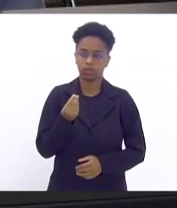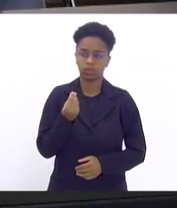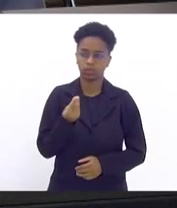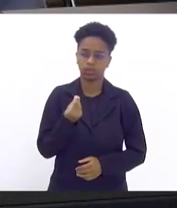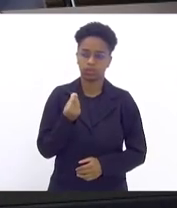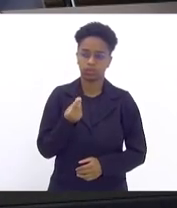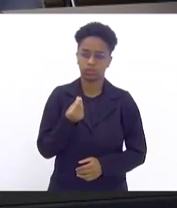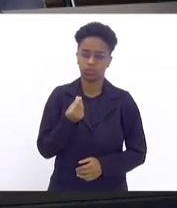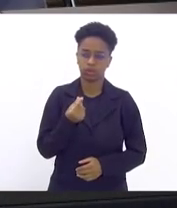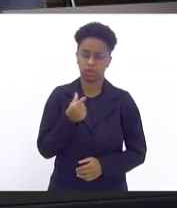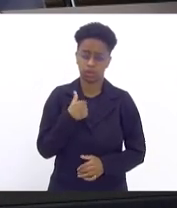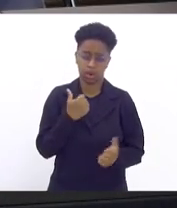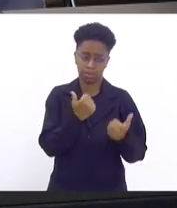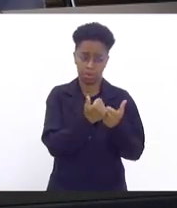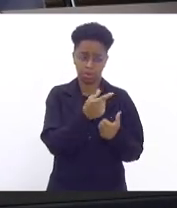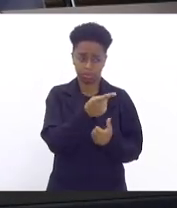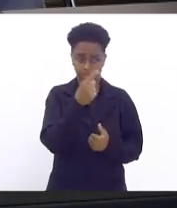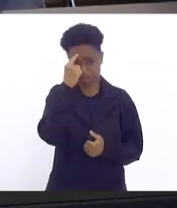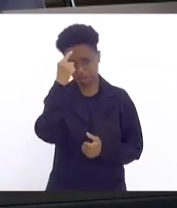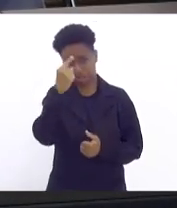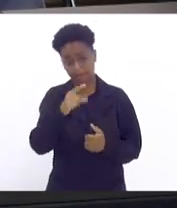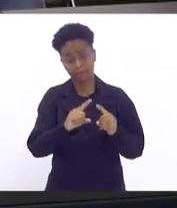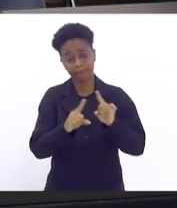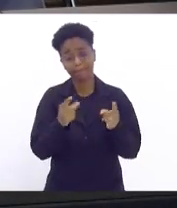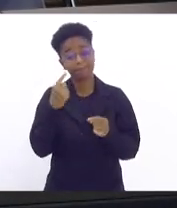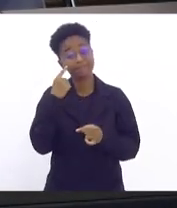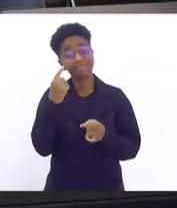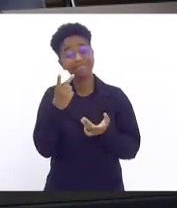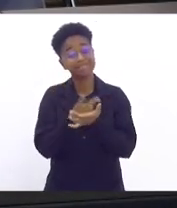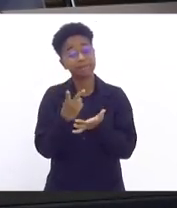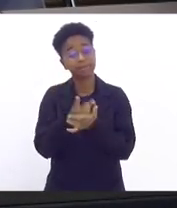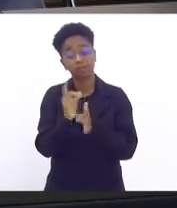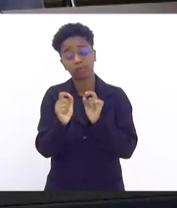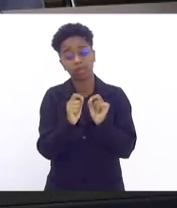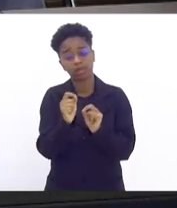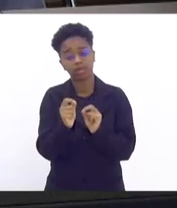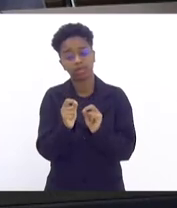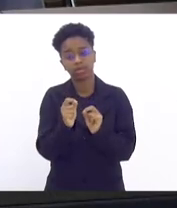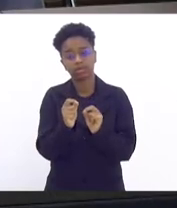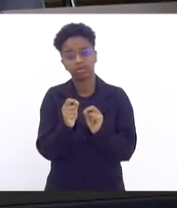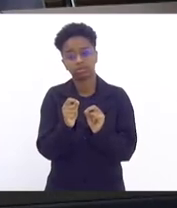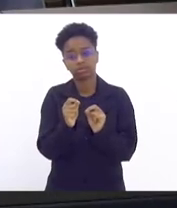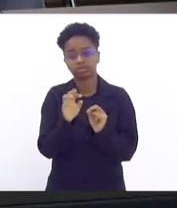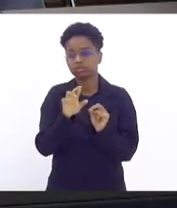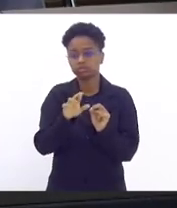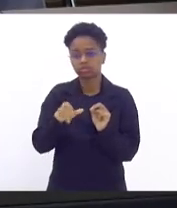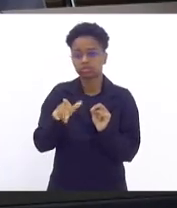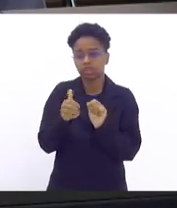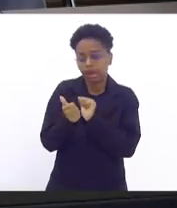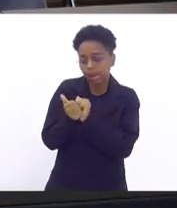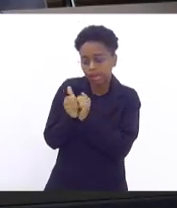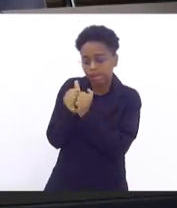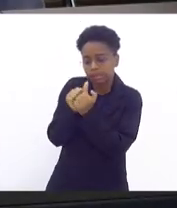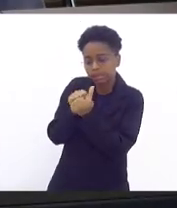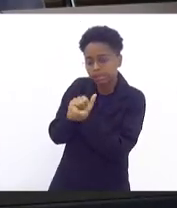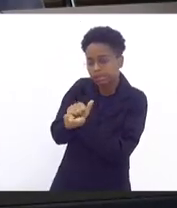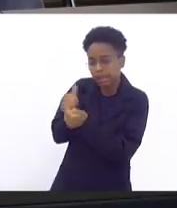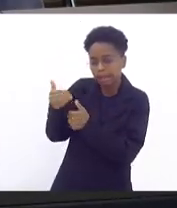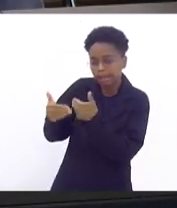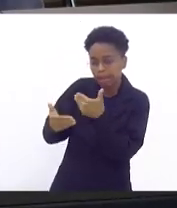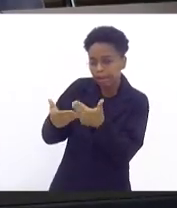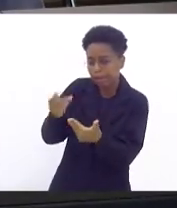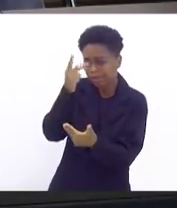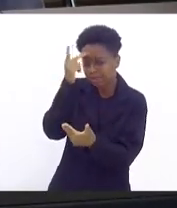apoia a ideia mas mantendo sempre essa ideia de que não seja para adequar o ritmo de quem anda mais